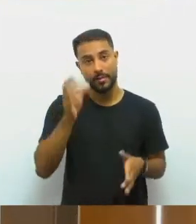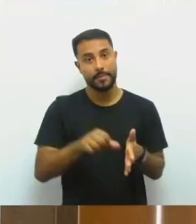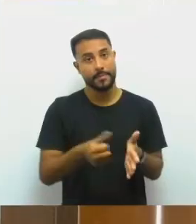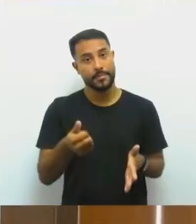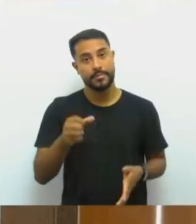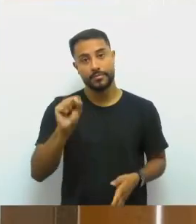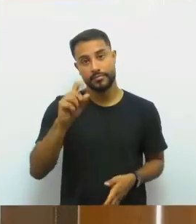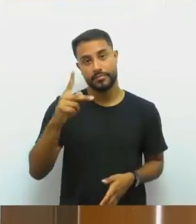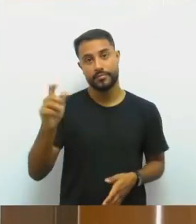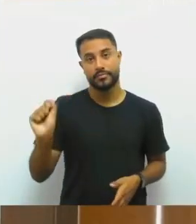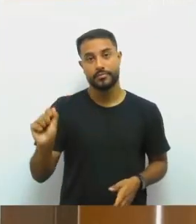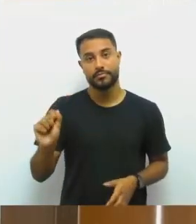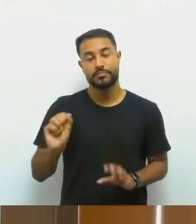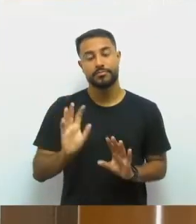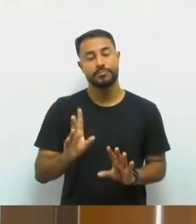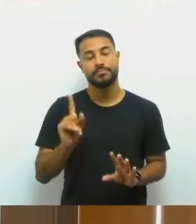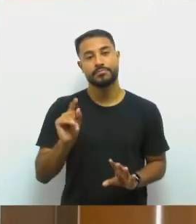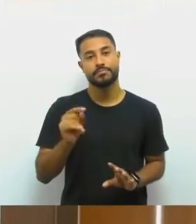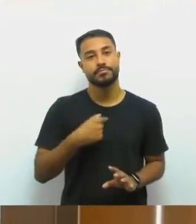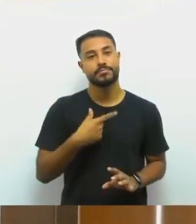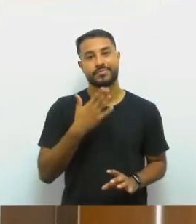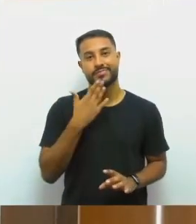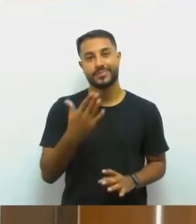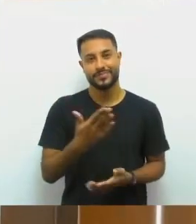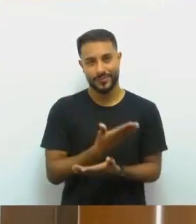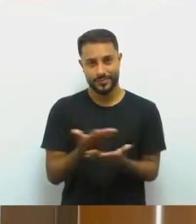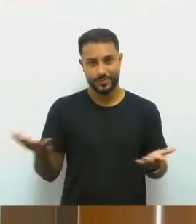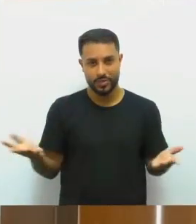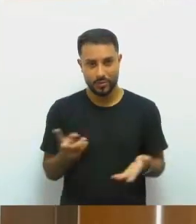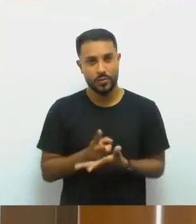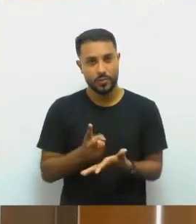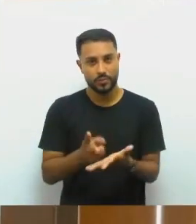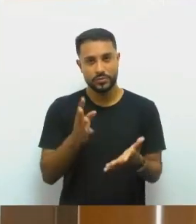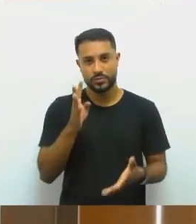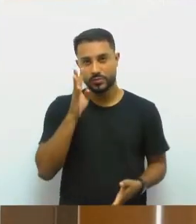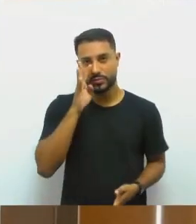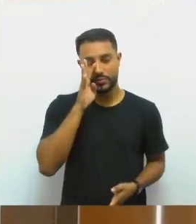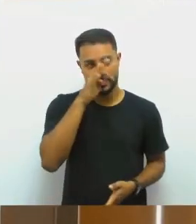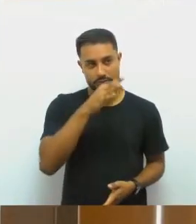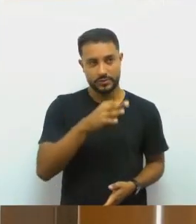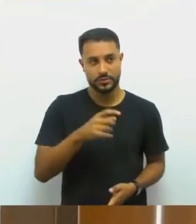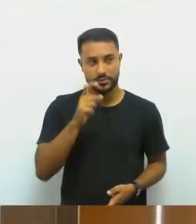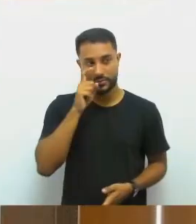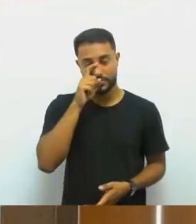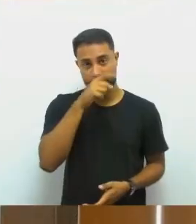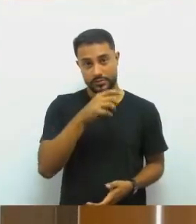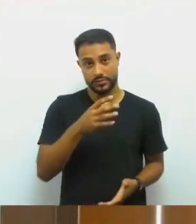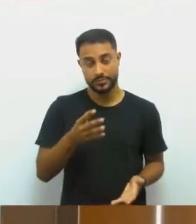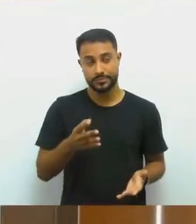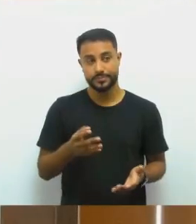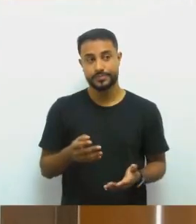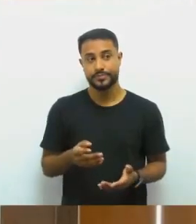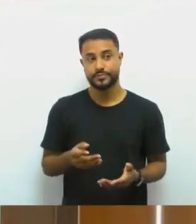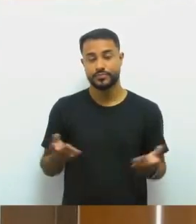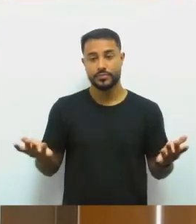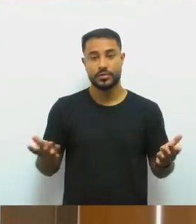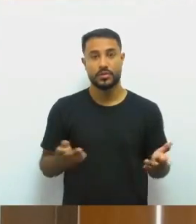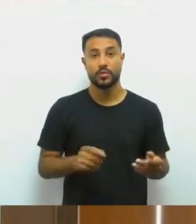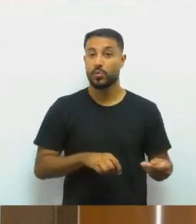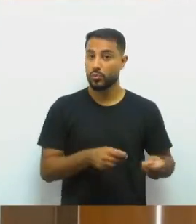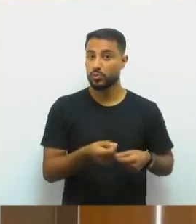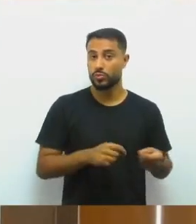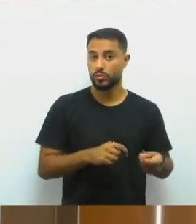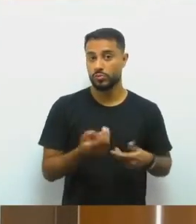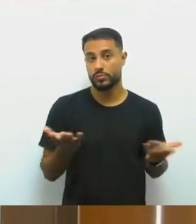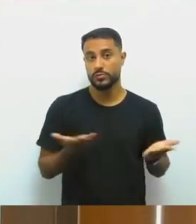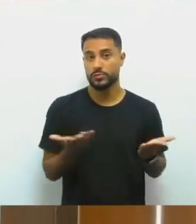peço, e continuo insistindo, dessa atual administração e da próxima